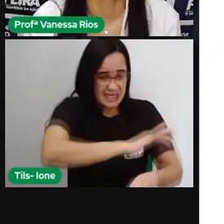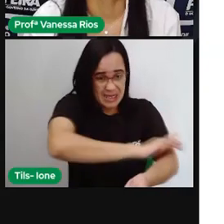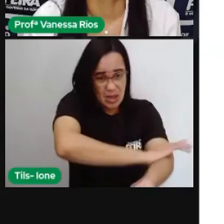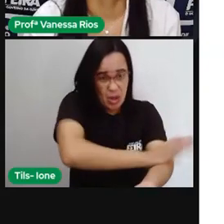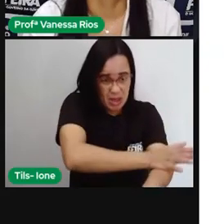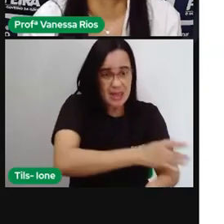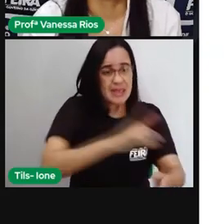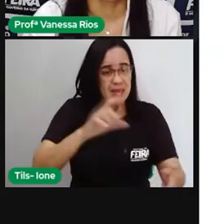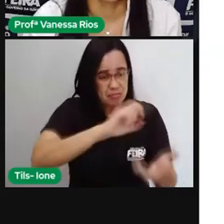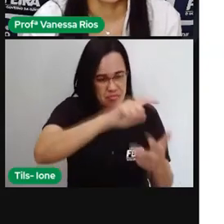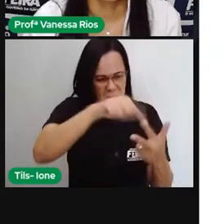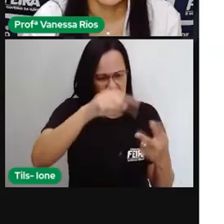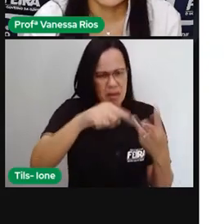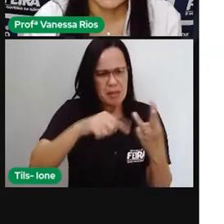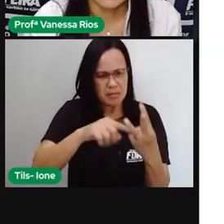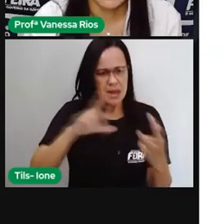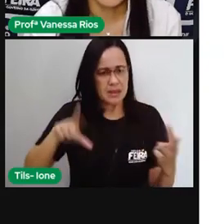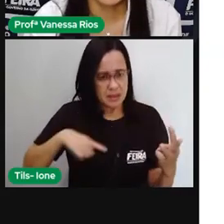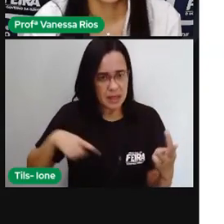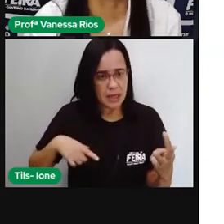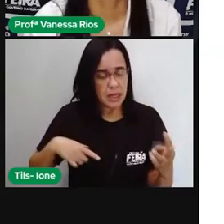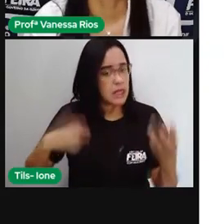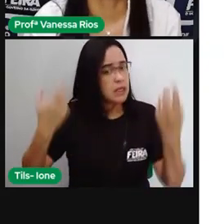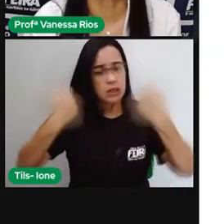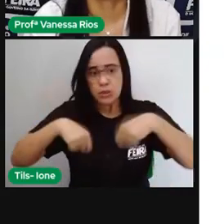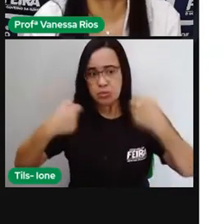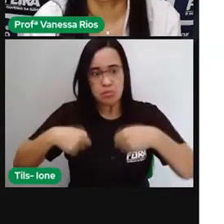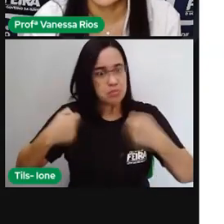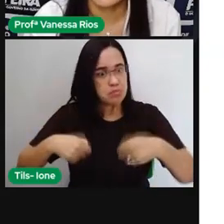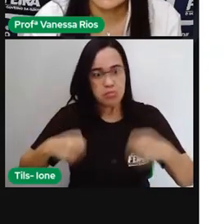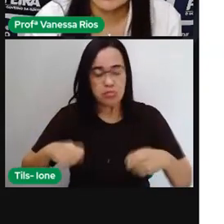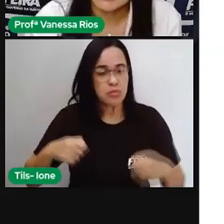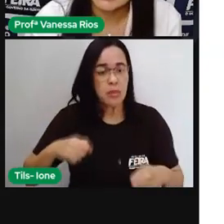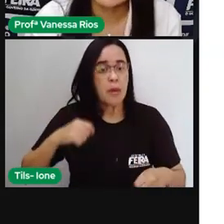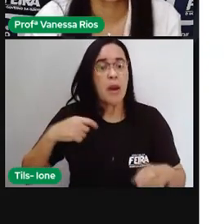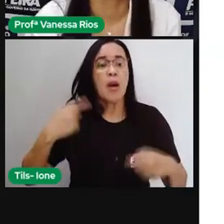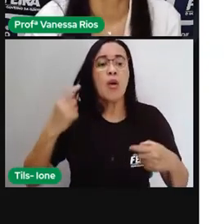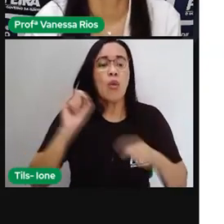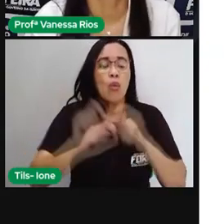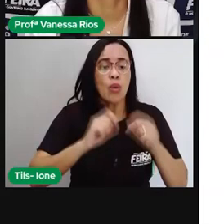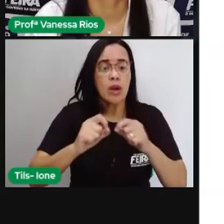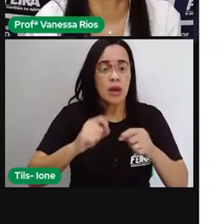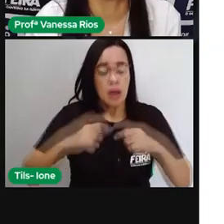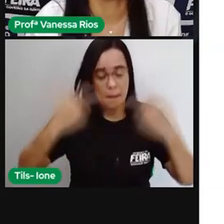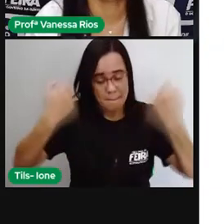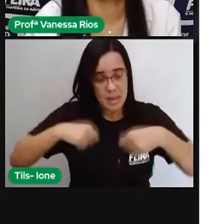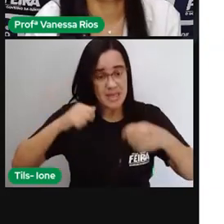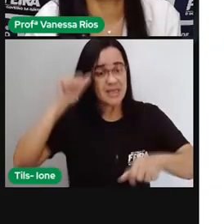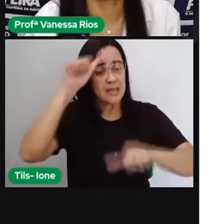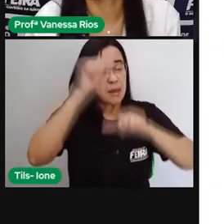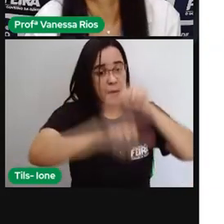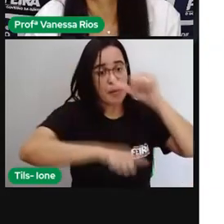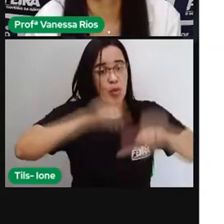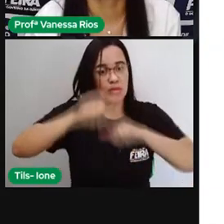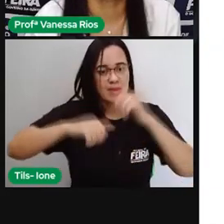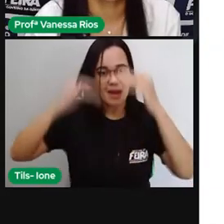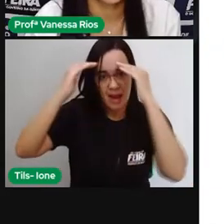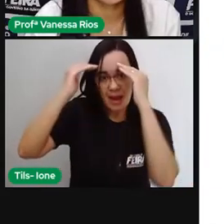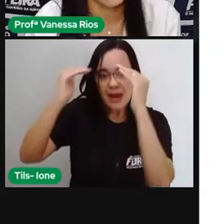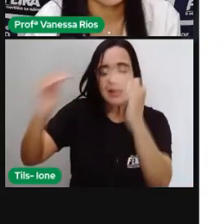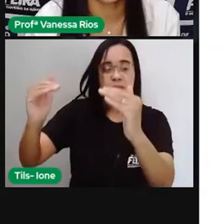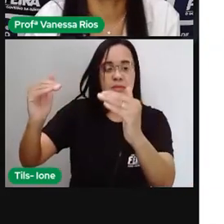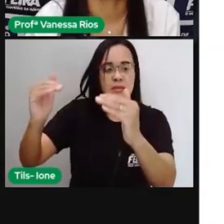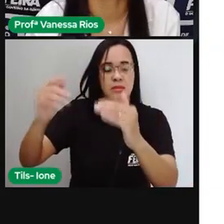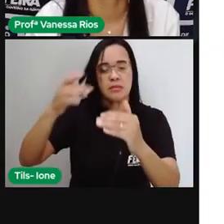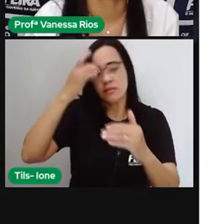é uma ação que se deva acontecer, né? Porque todos nós somos seres humanos, precisamos ser respeitados diante de toda